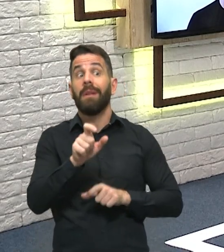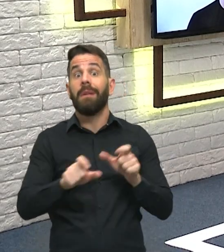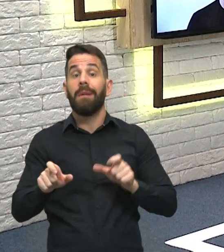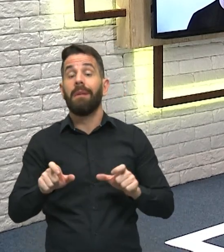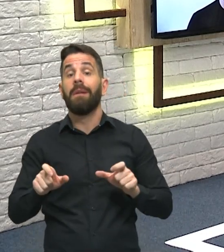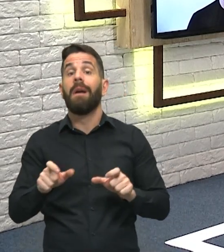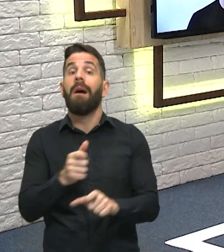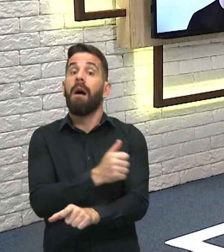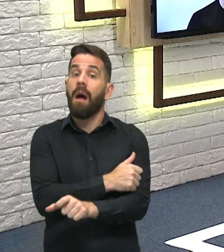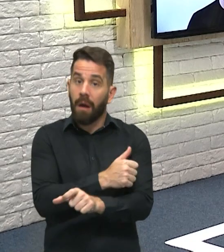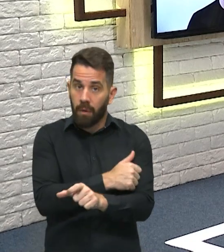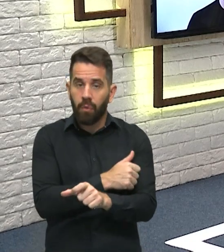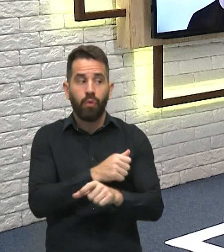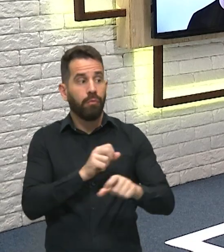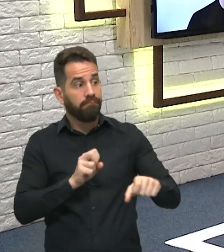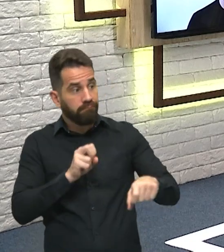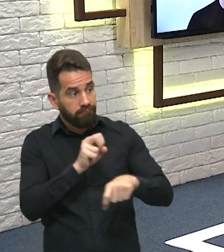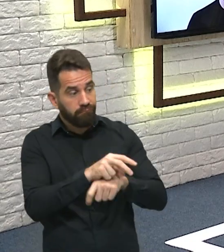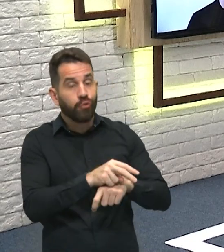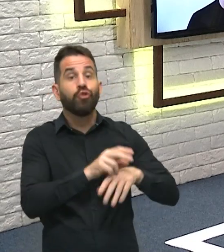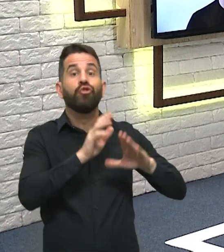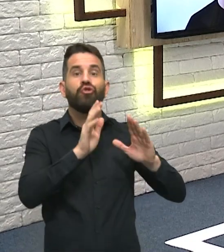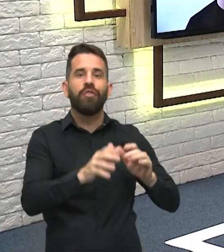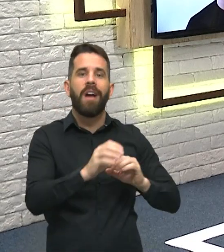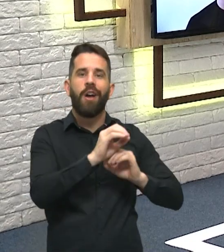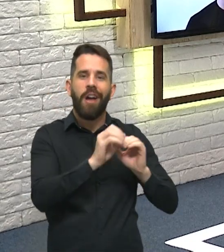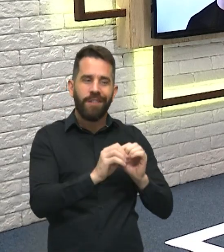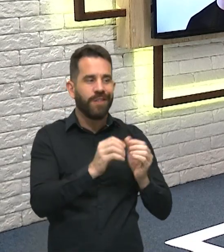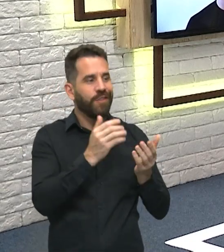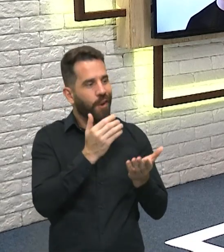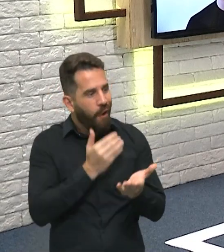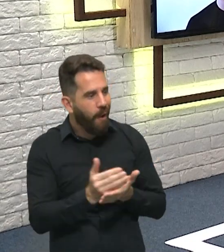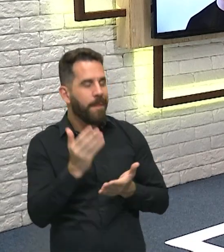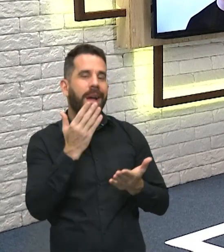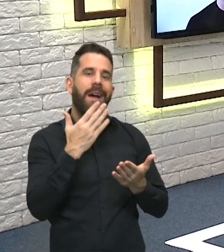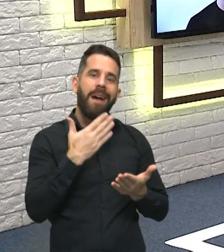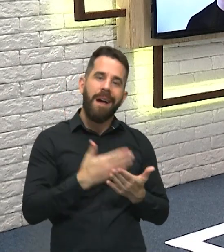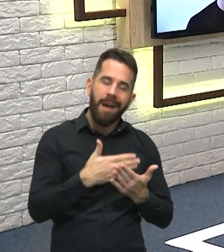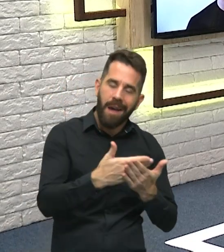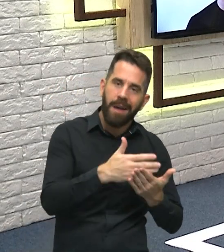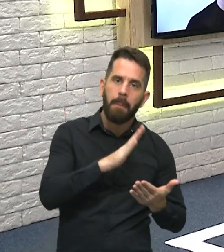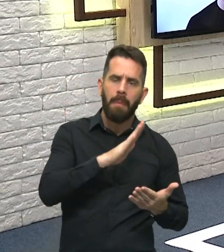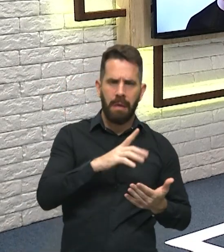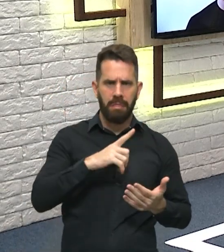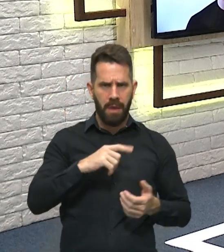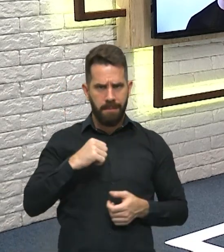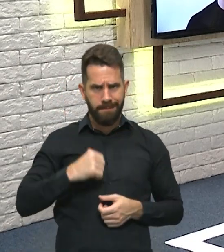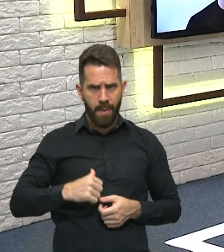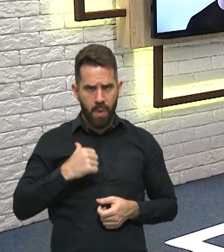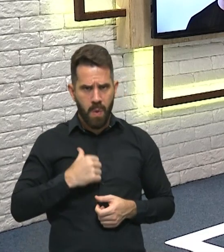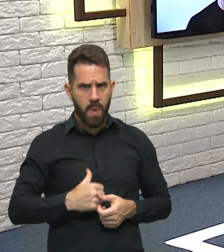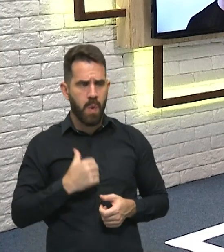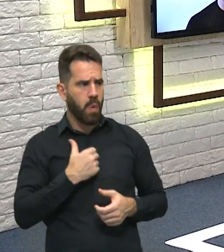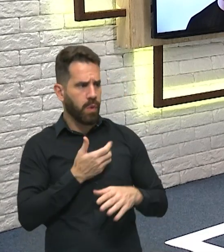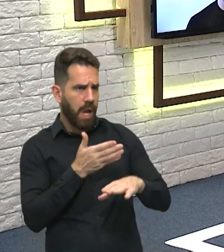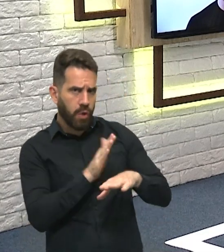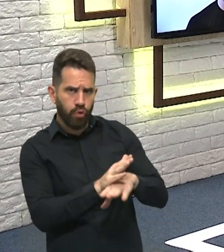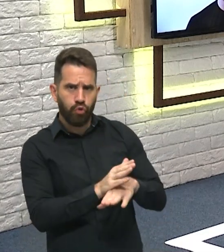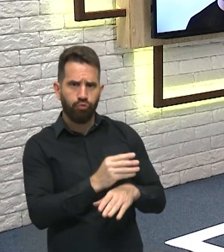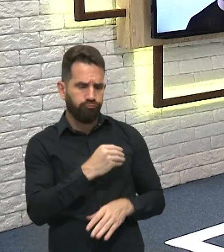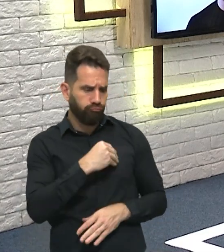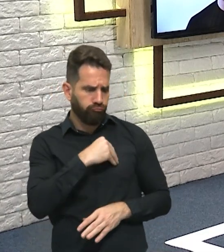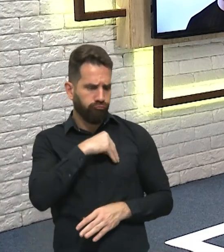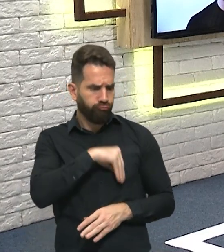existem bolsas que auxiliam esse estudante também nessa permanência e até mesmo para que ele continue na